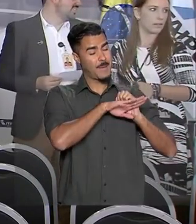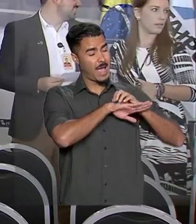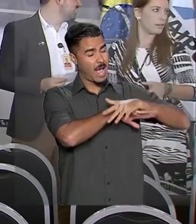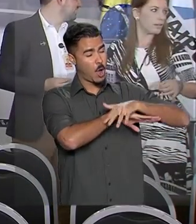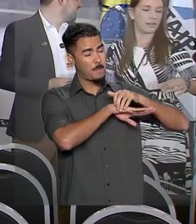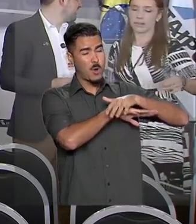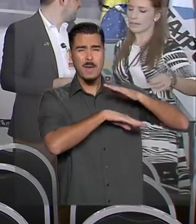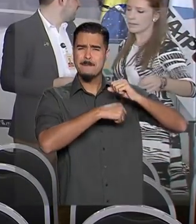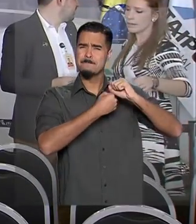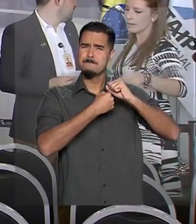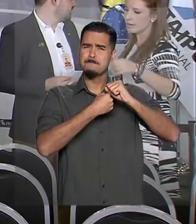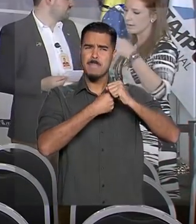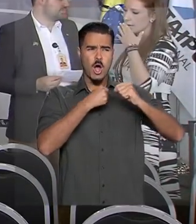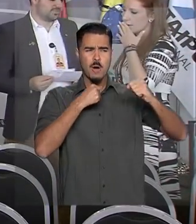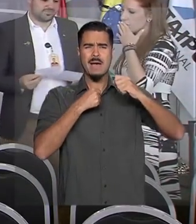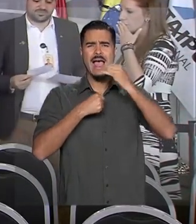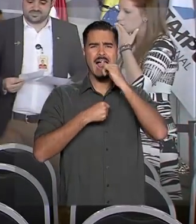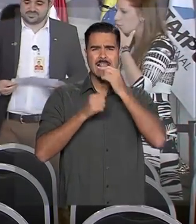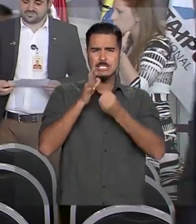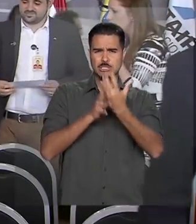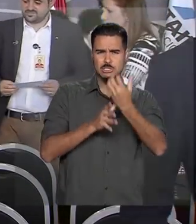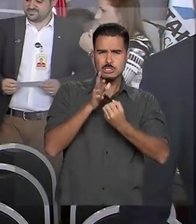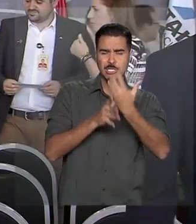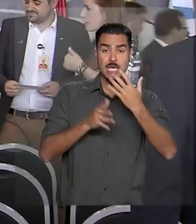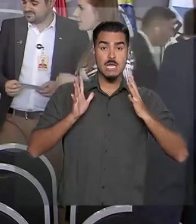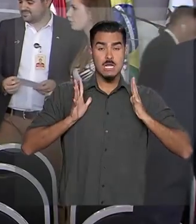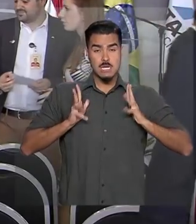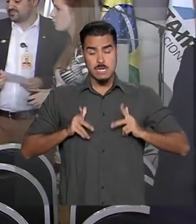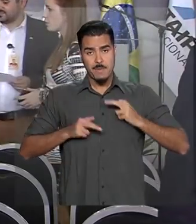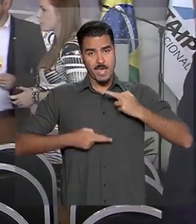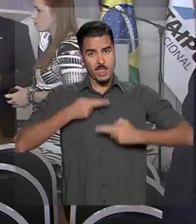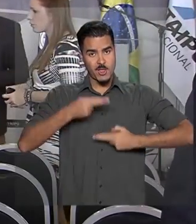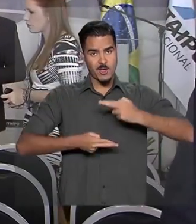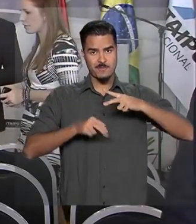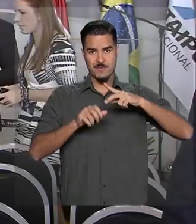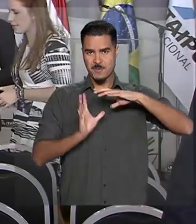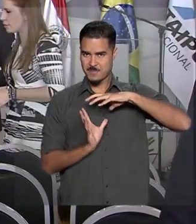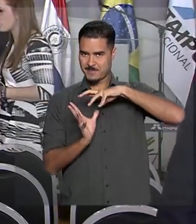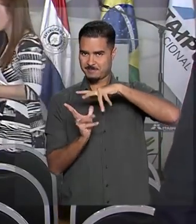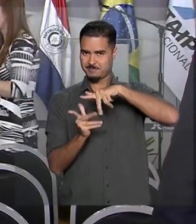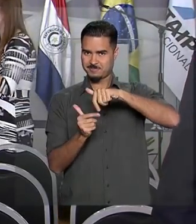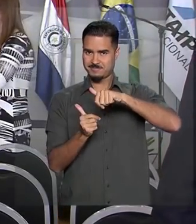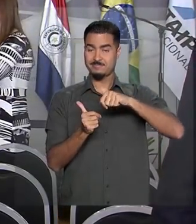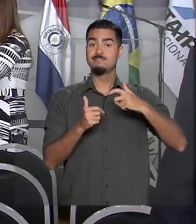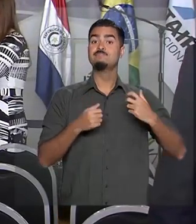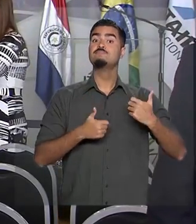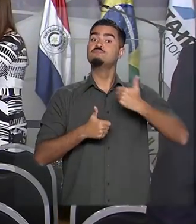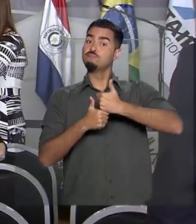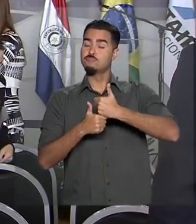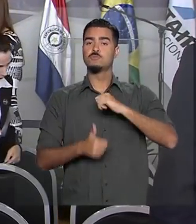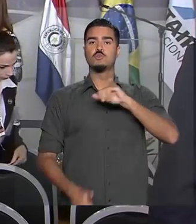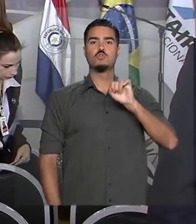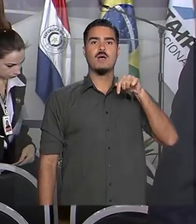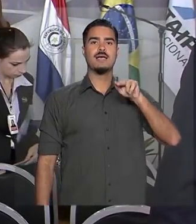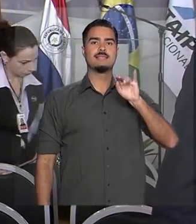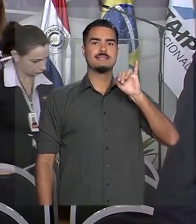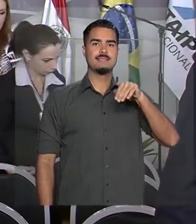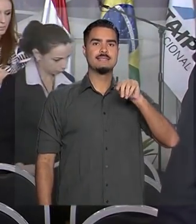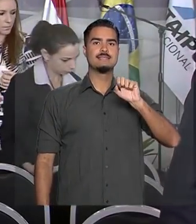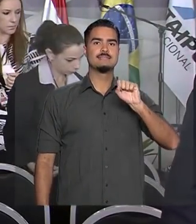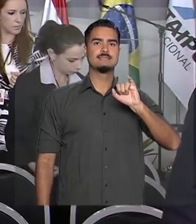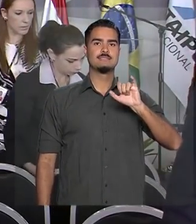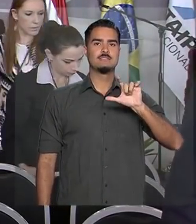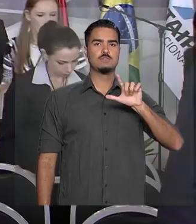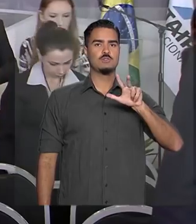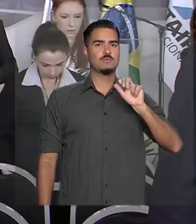geradora de energia limpa e renovável do planeta. Quem assume o cargo é Joaquim Silva e Luna, ex-ministro